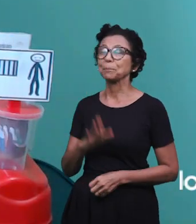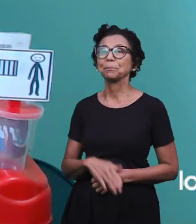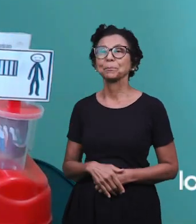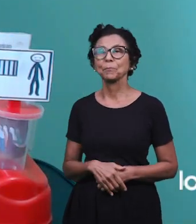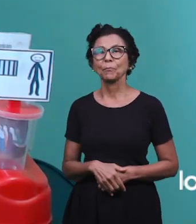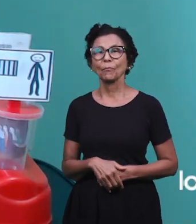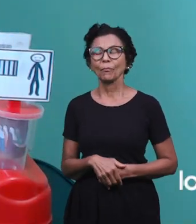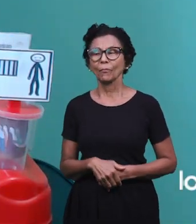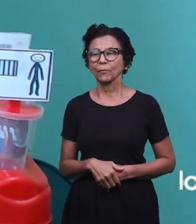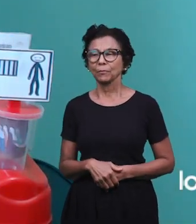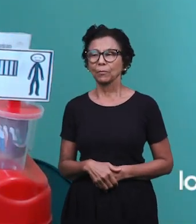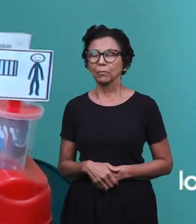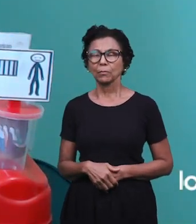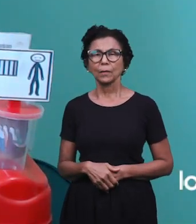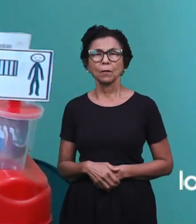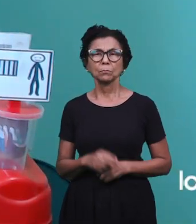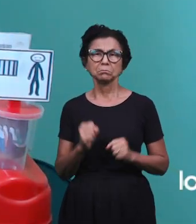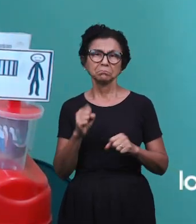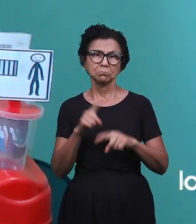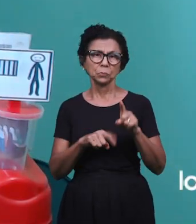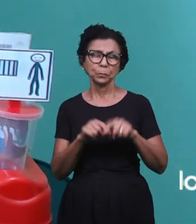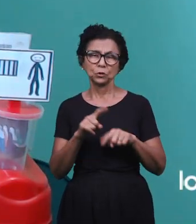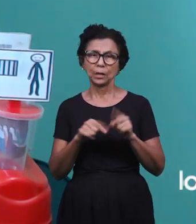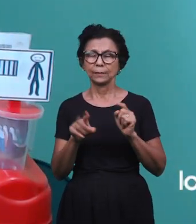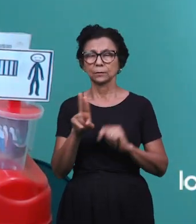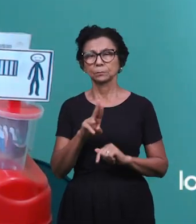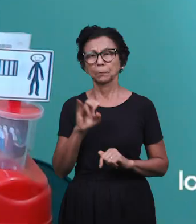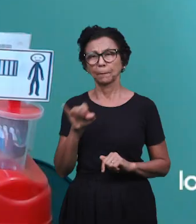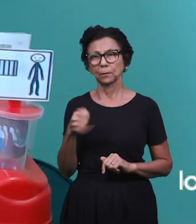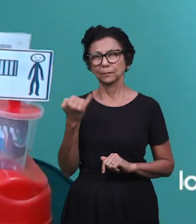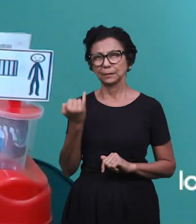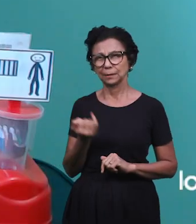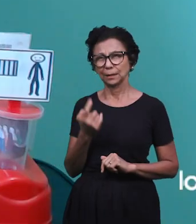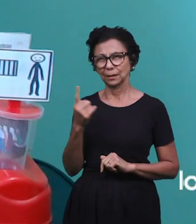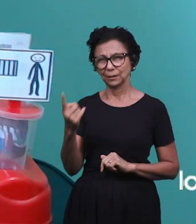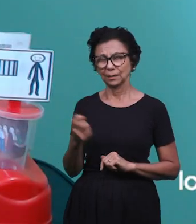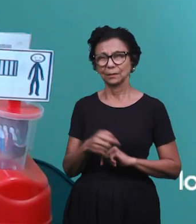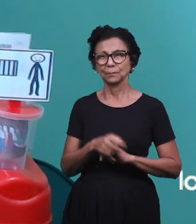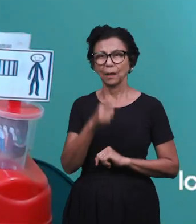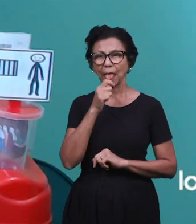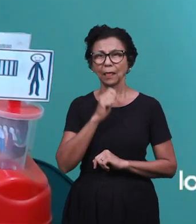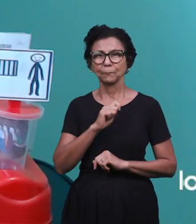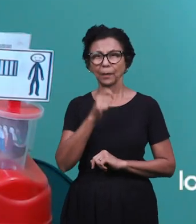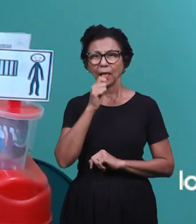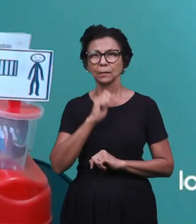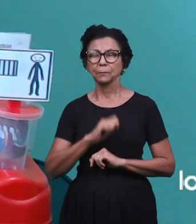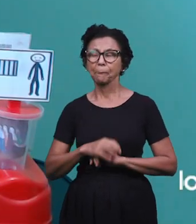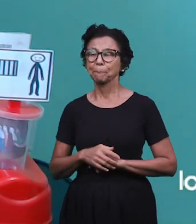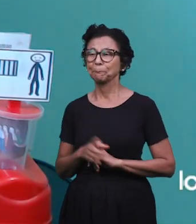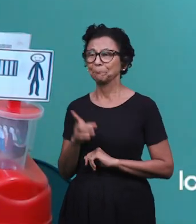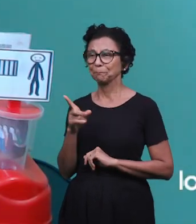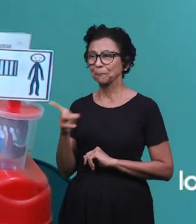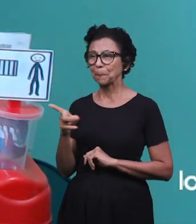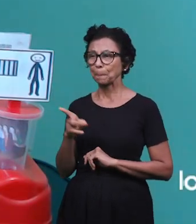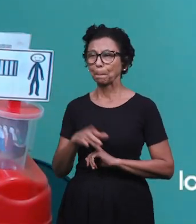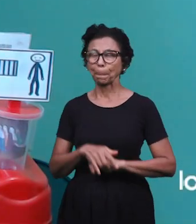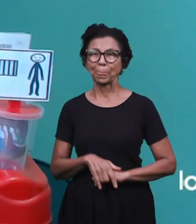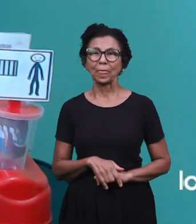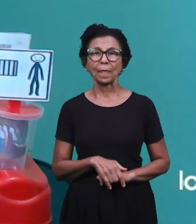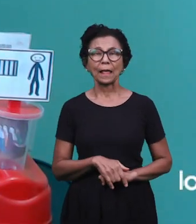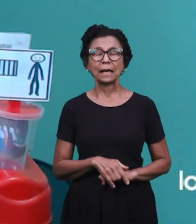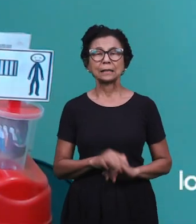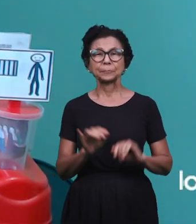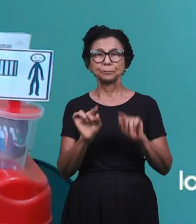ser caixinhas, outras coisas, mas aqui são, sabe aquelas forminhas de picolé, né? Aqui tem um trecho